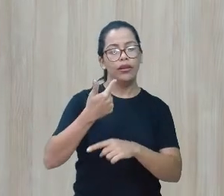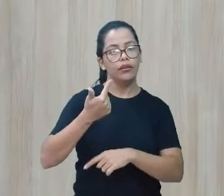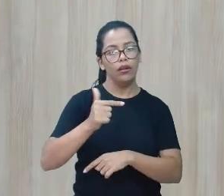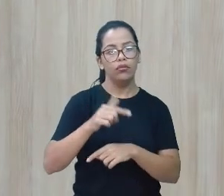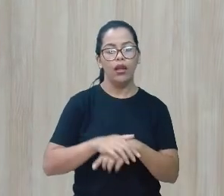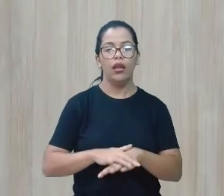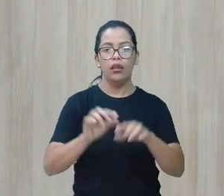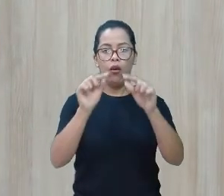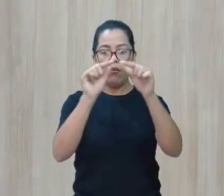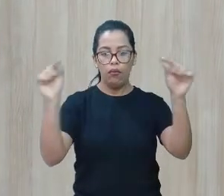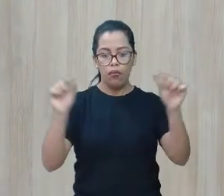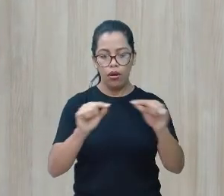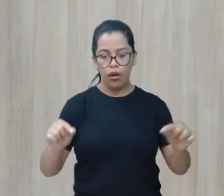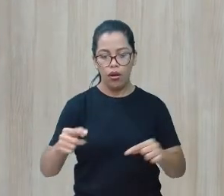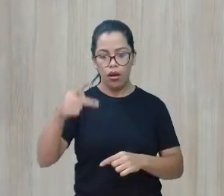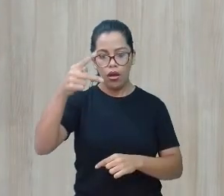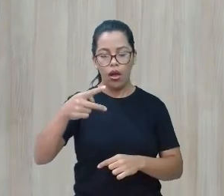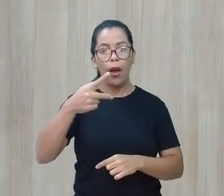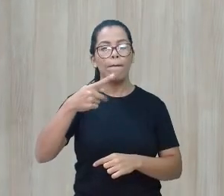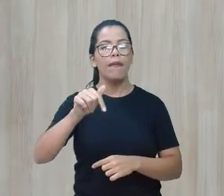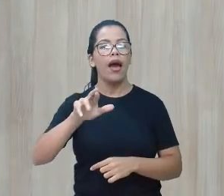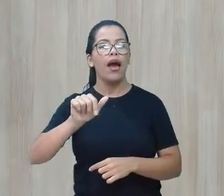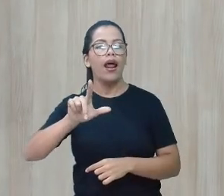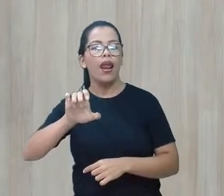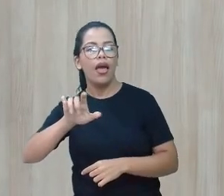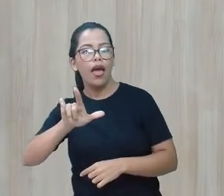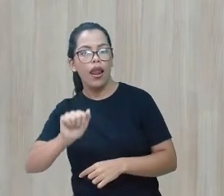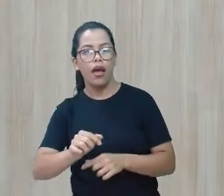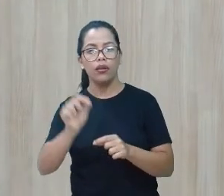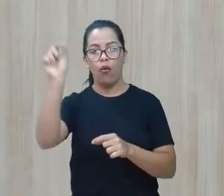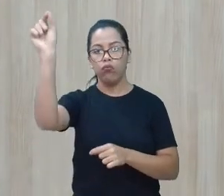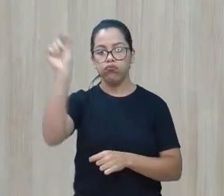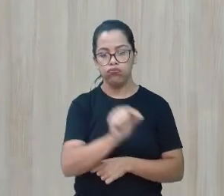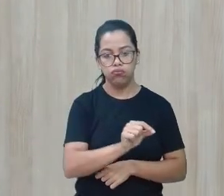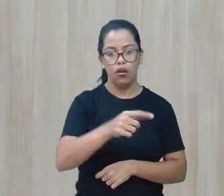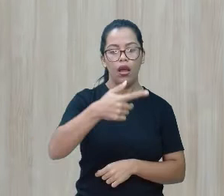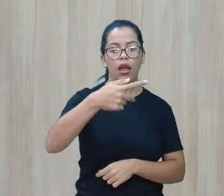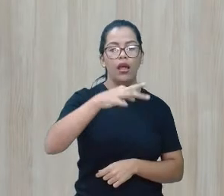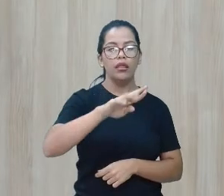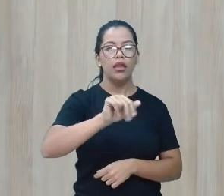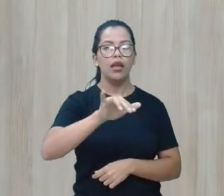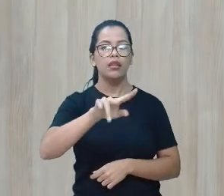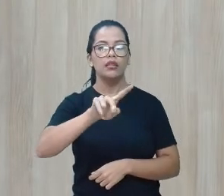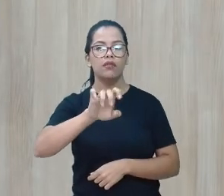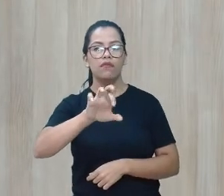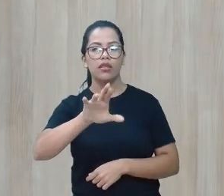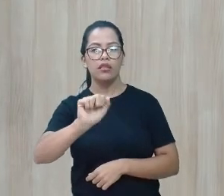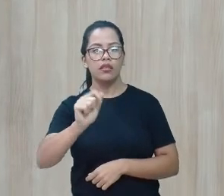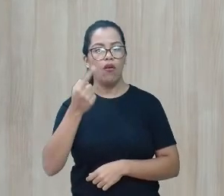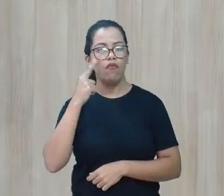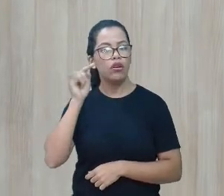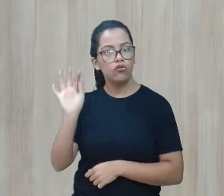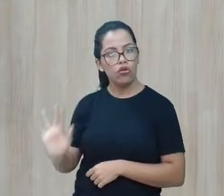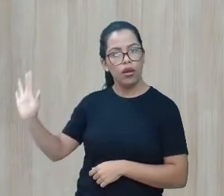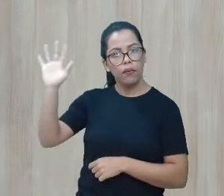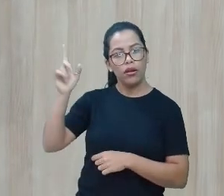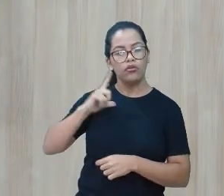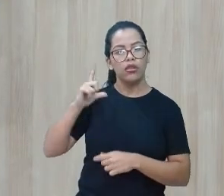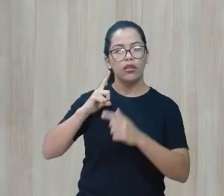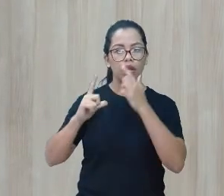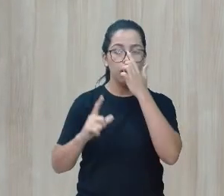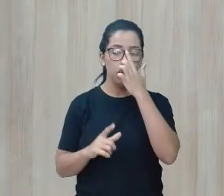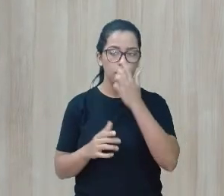reta vertical aí, uma reta transversal. Então, eu tenho aqui, 2 retinhas paralelas, as retinhas